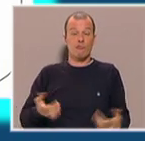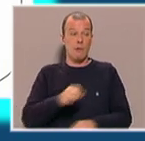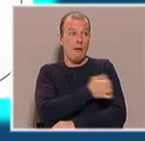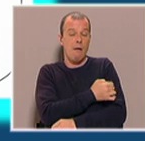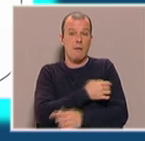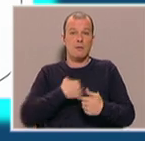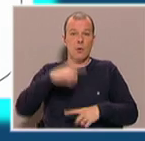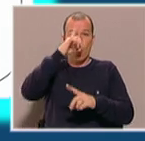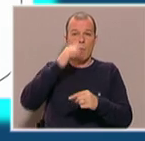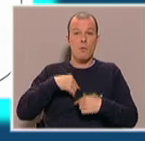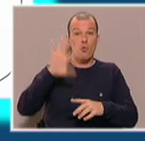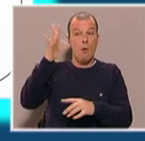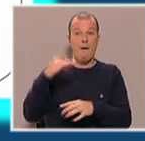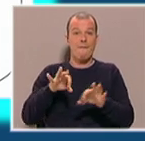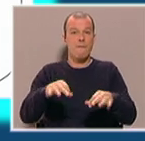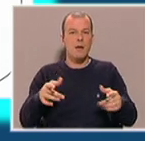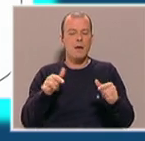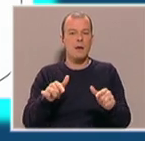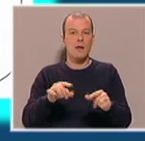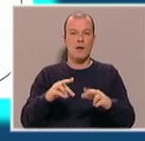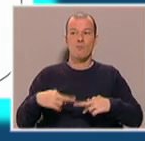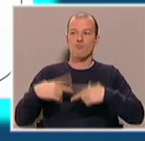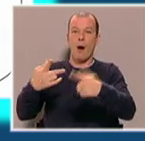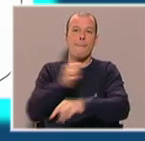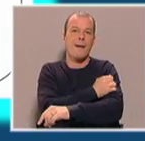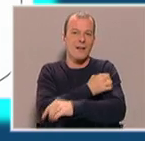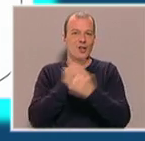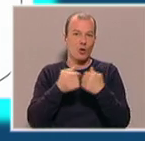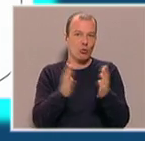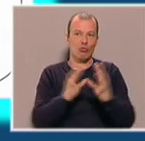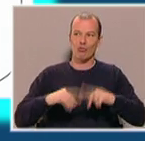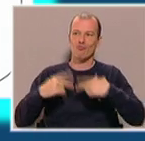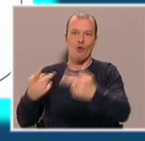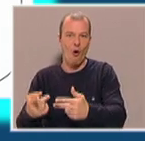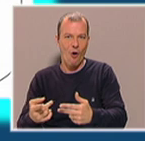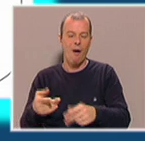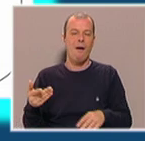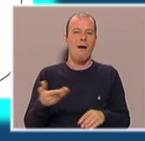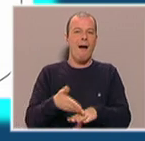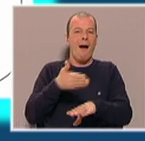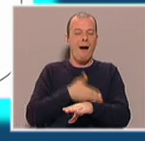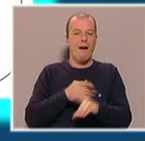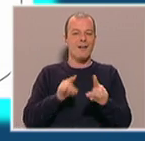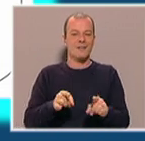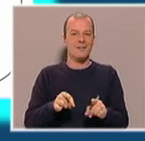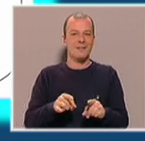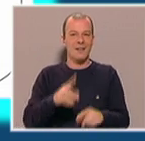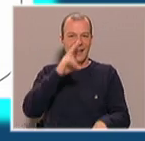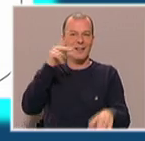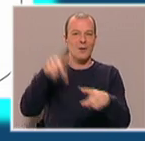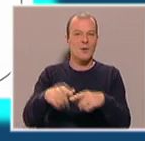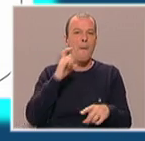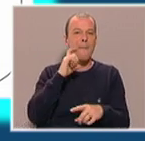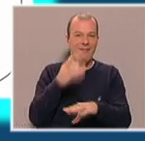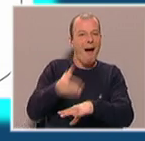e lembro-me que quando terminámos, quando tivemos que ir para casa todos, antes mesmo da interrupção da